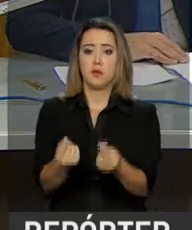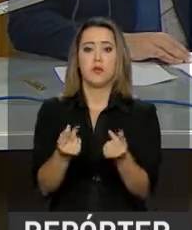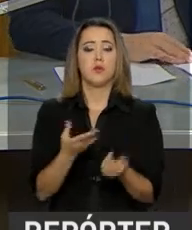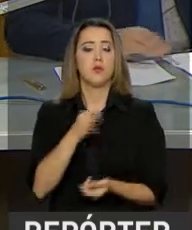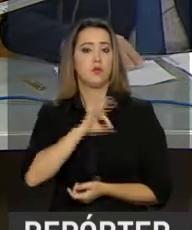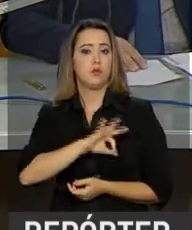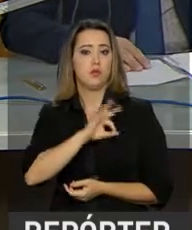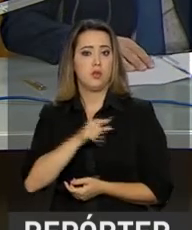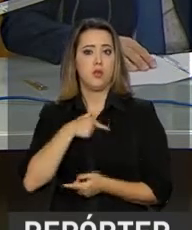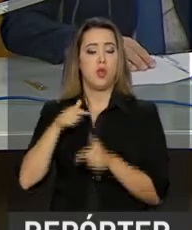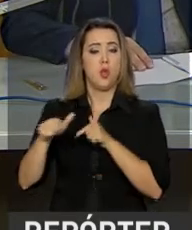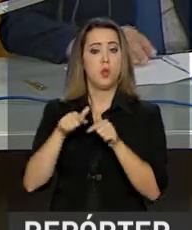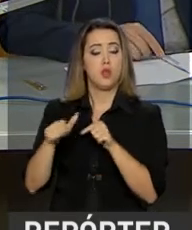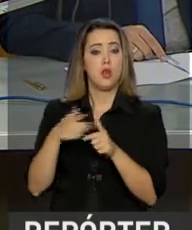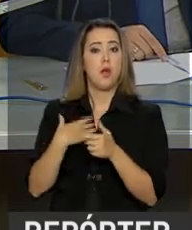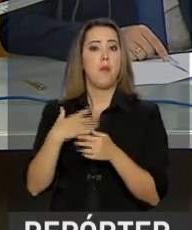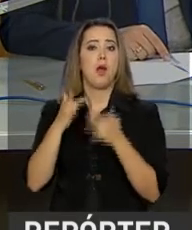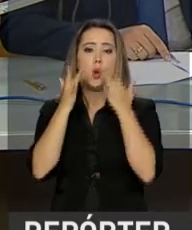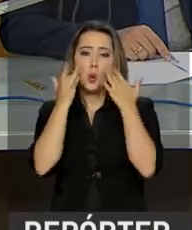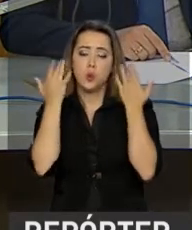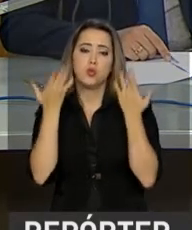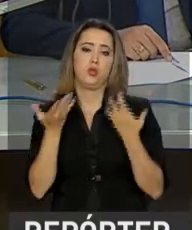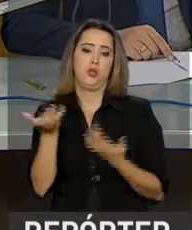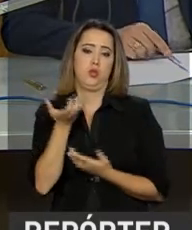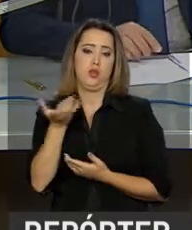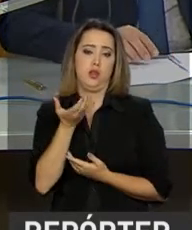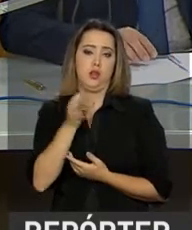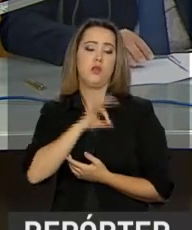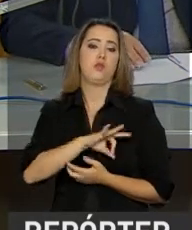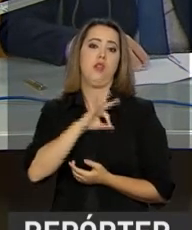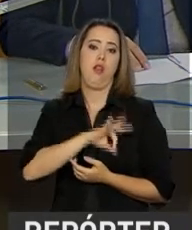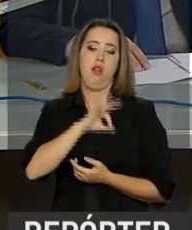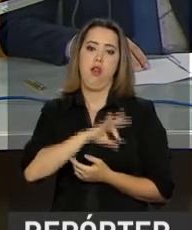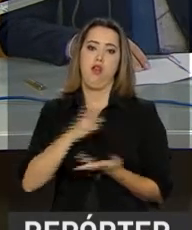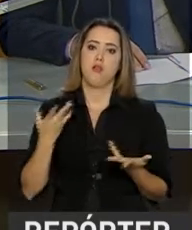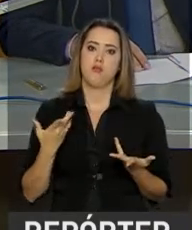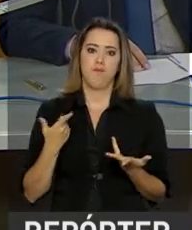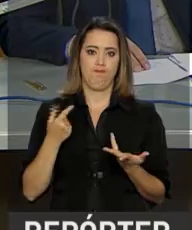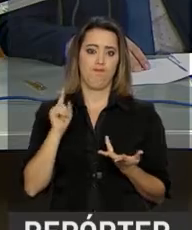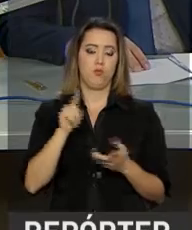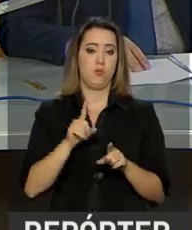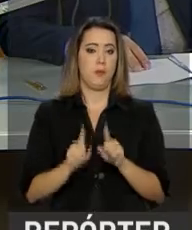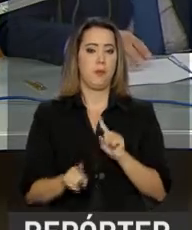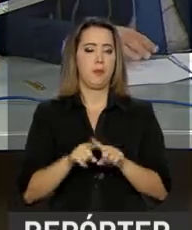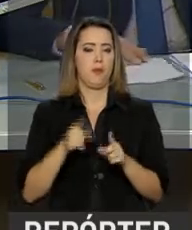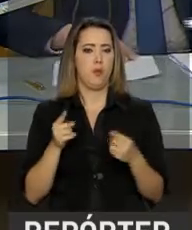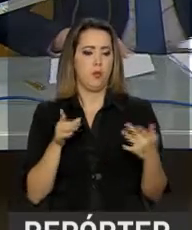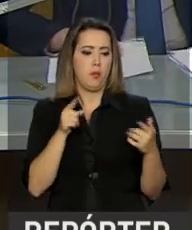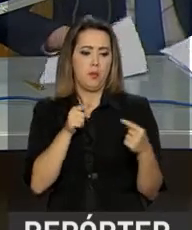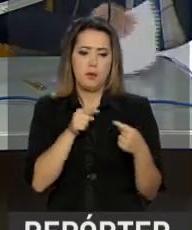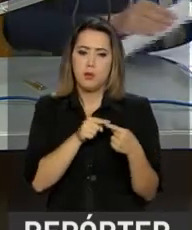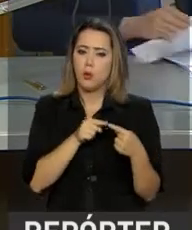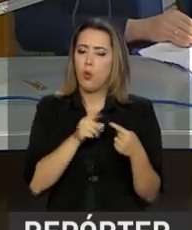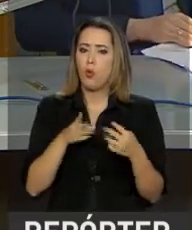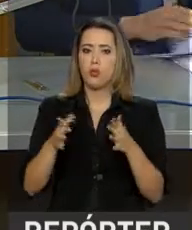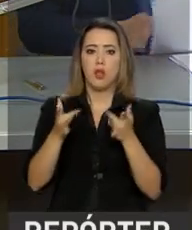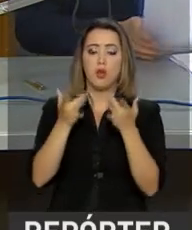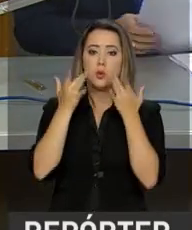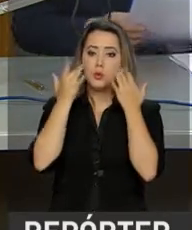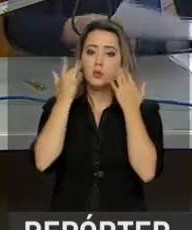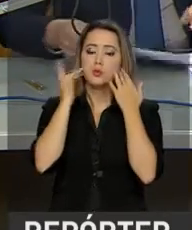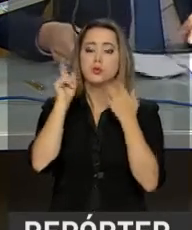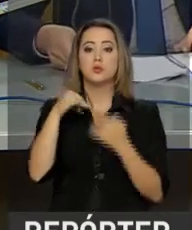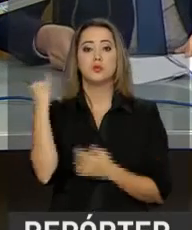filho de teatro e algo que eu gostaria que fosse a minha renda é adorei esse é uma tradicional sobre o primeiro contato com o teatro e assim foi muito